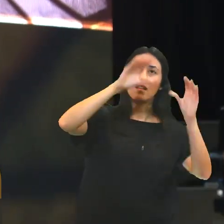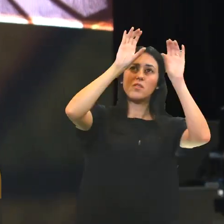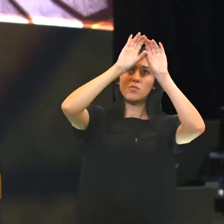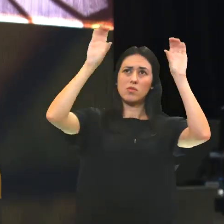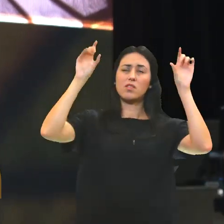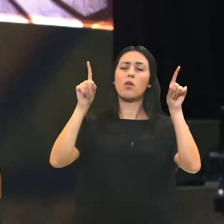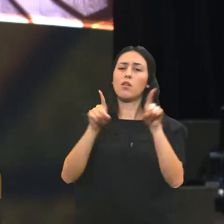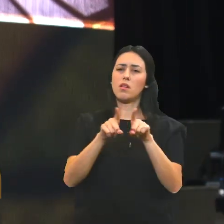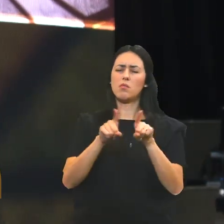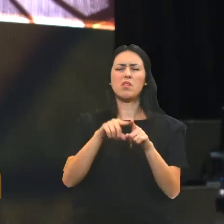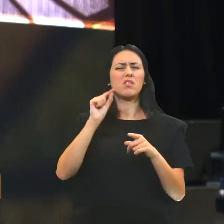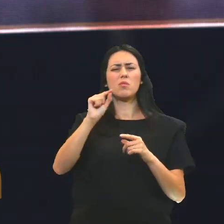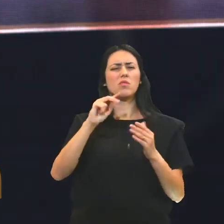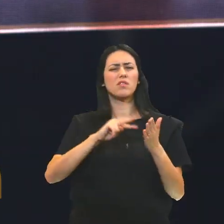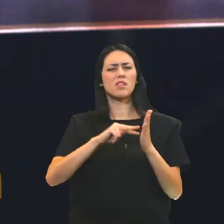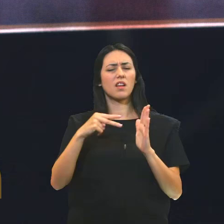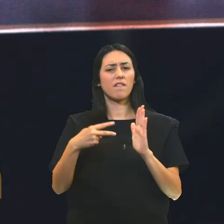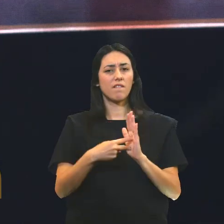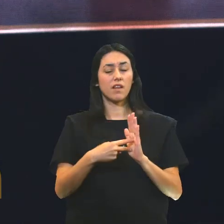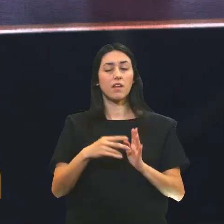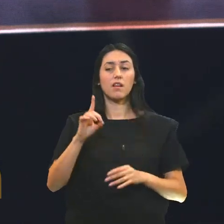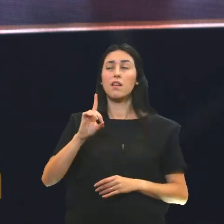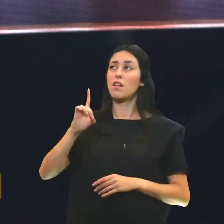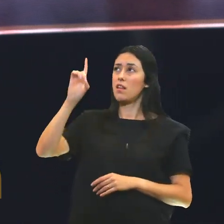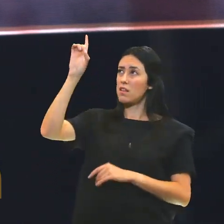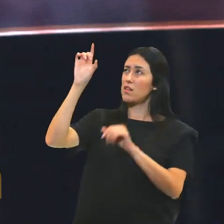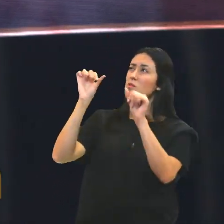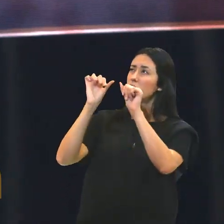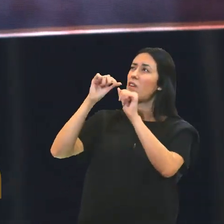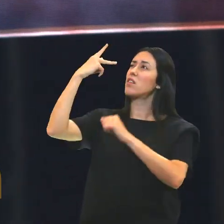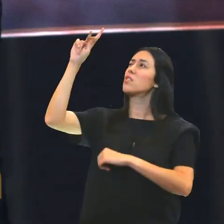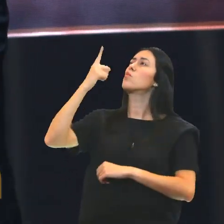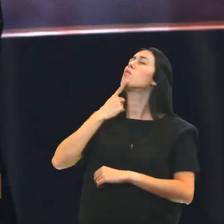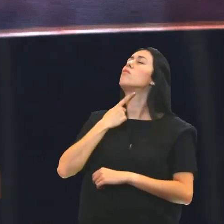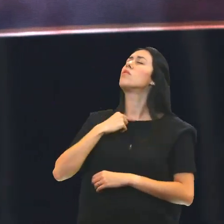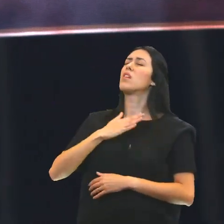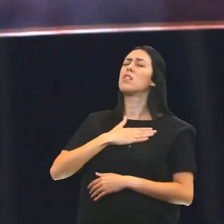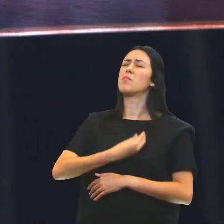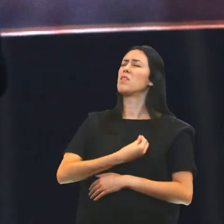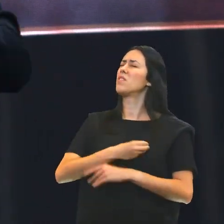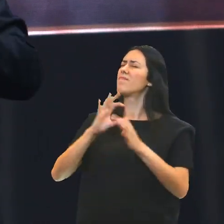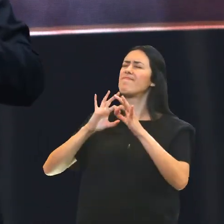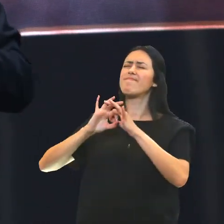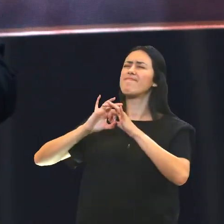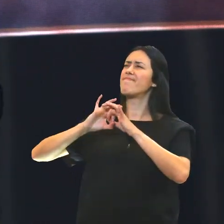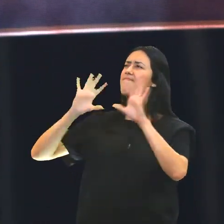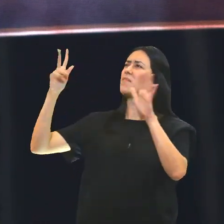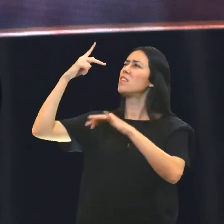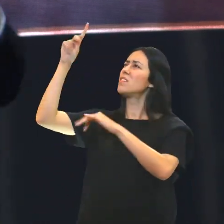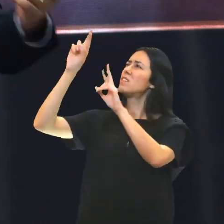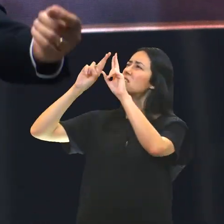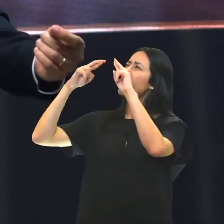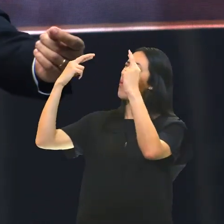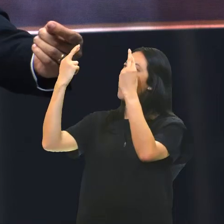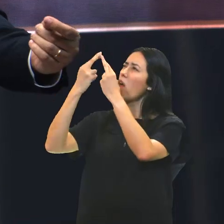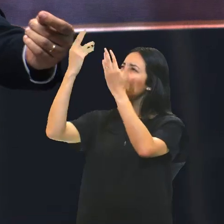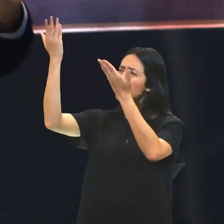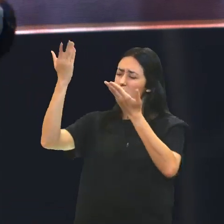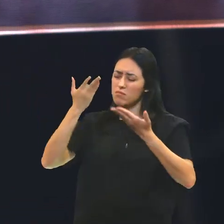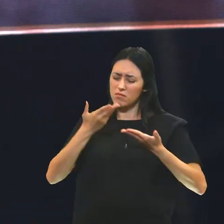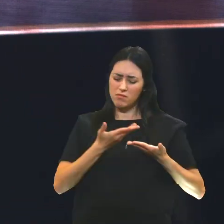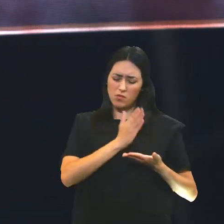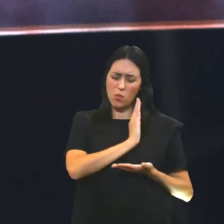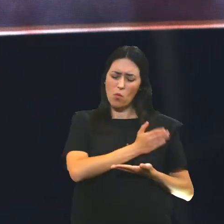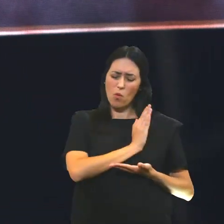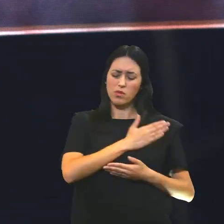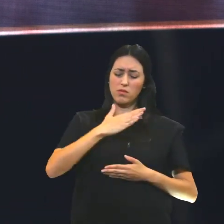isso significa? Deus, faz a tua vontade na nossa vida. Venha o teu reino no meu coração, no meu lar, aqui